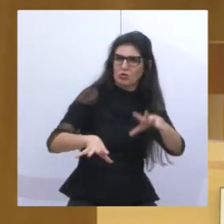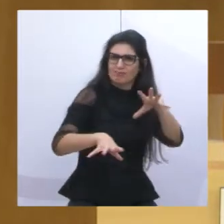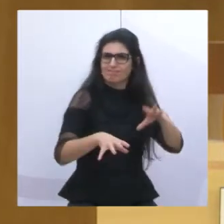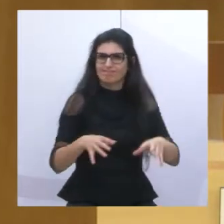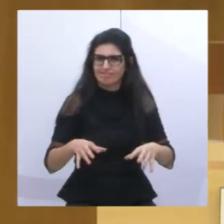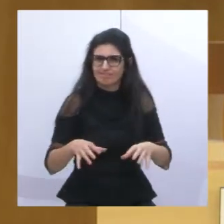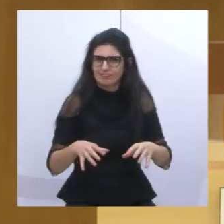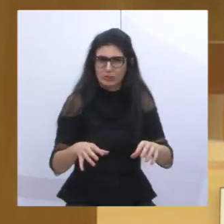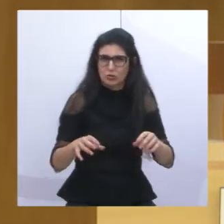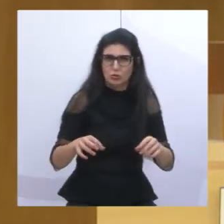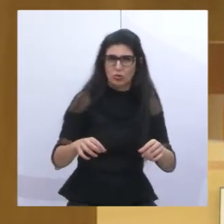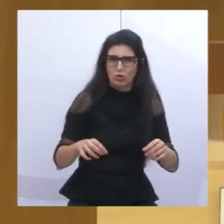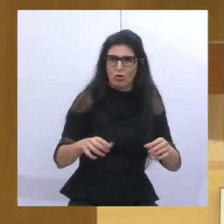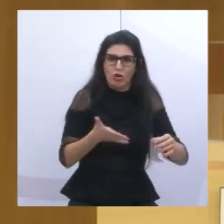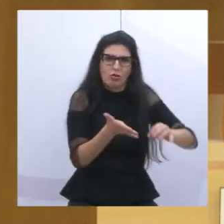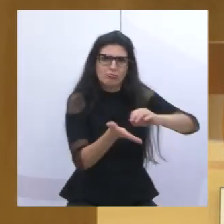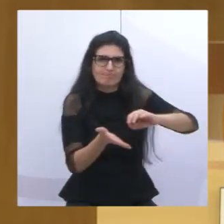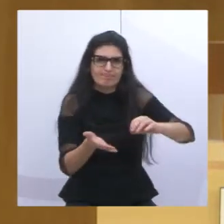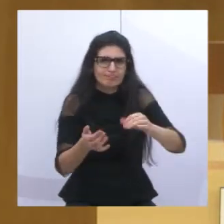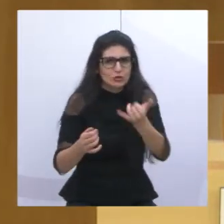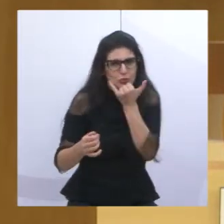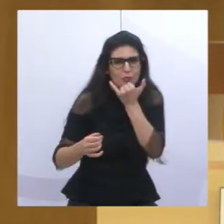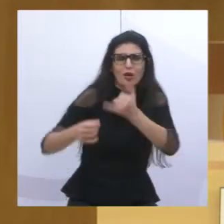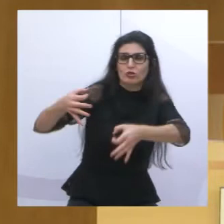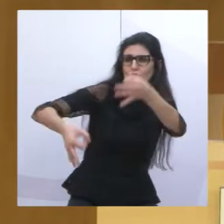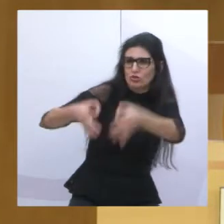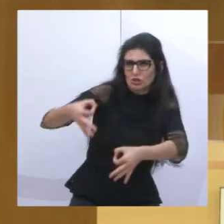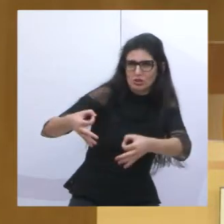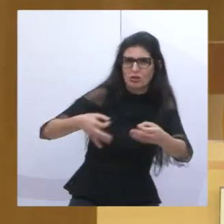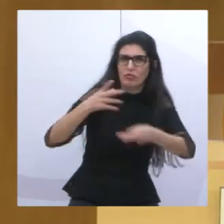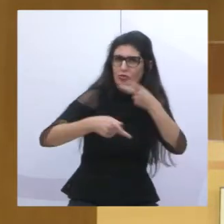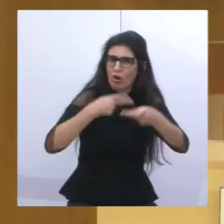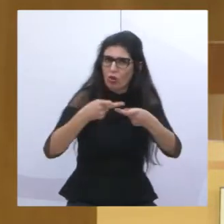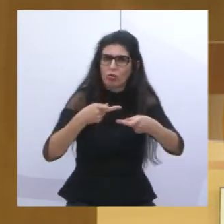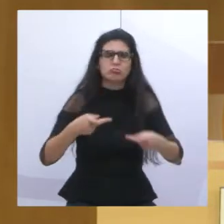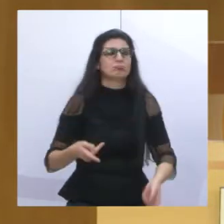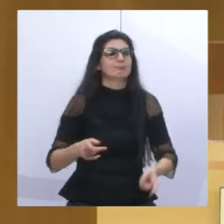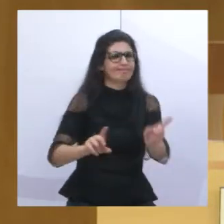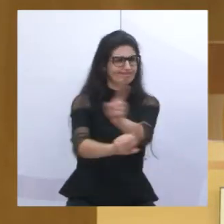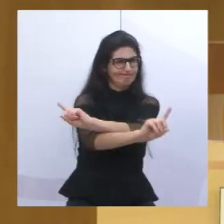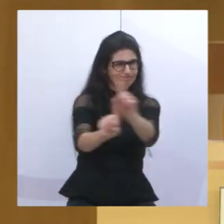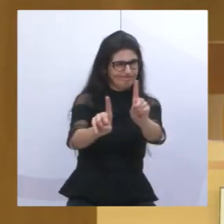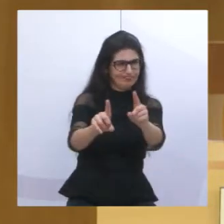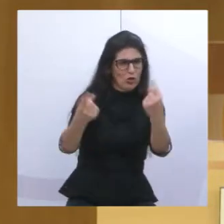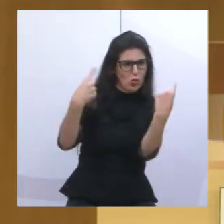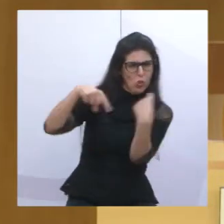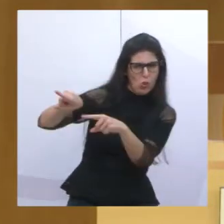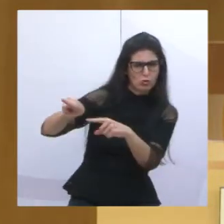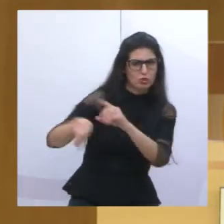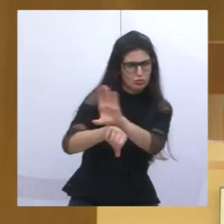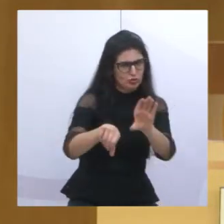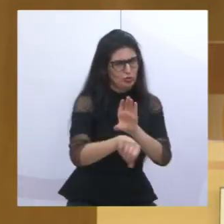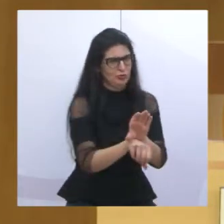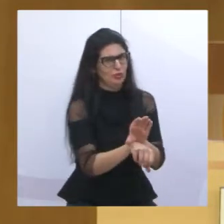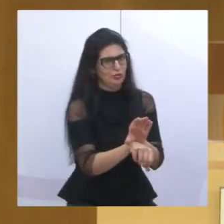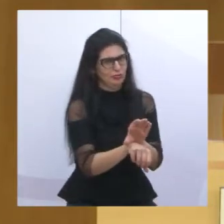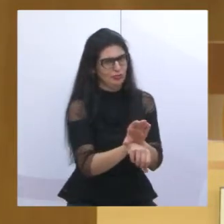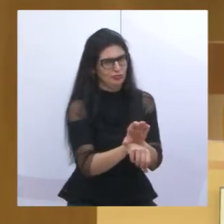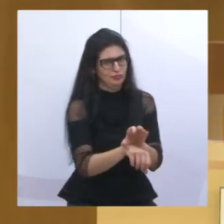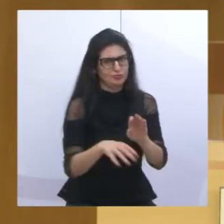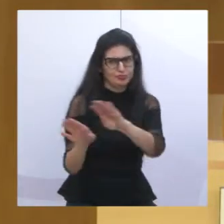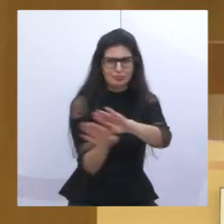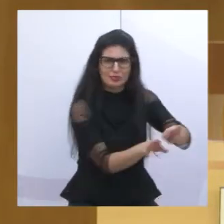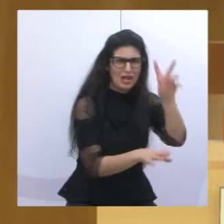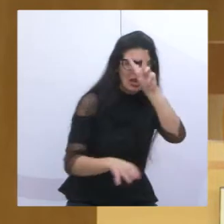não vale, não tem valor. Não tem valor. Mesma coisa de um projeto da doutora Márcia também, que segundo o doutor Rodrigo também comentou, que o projeto